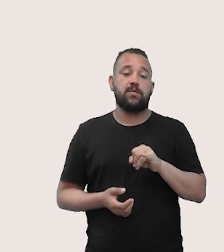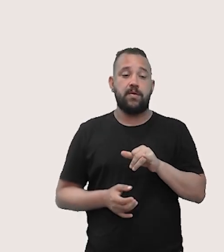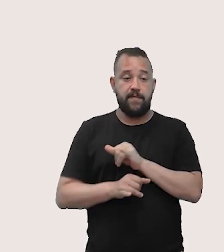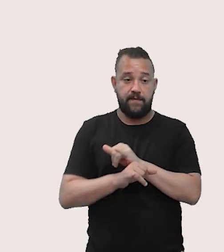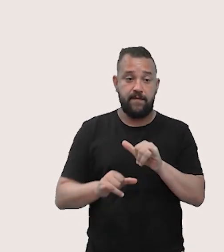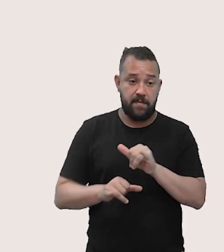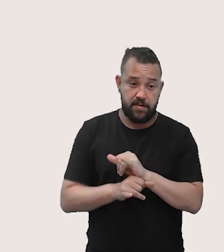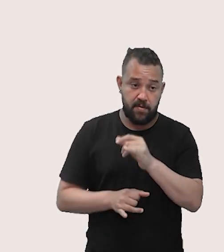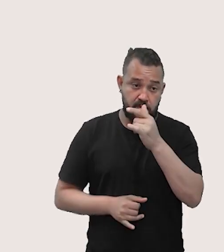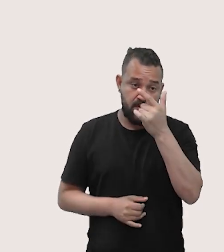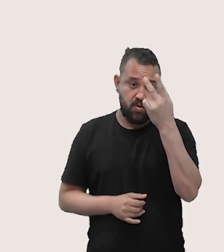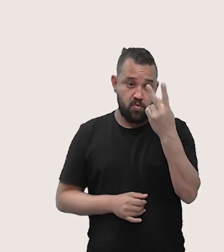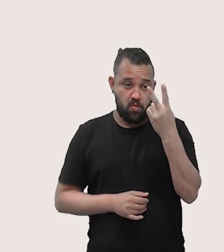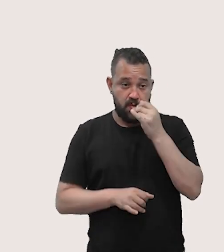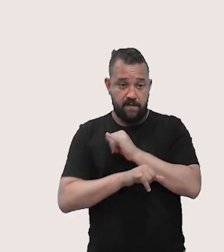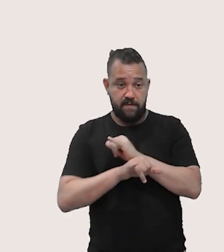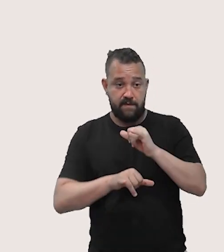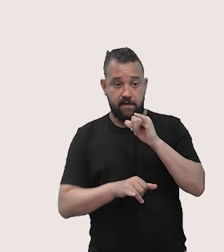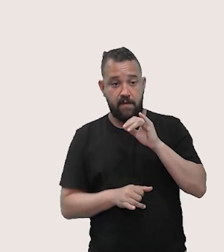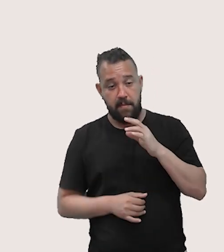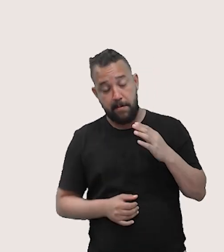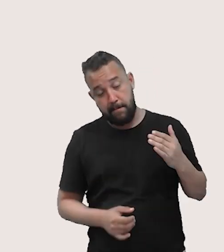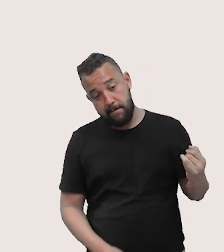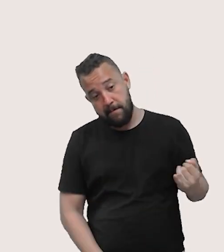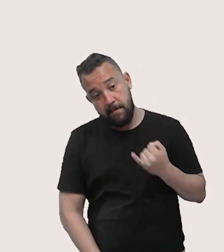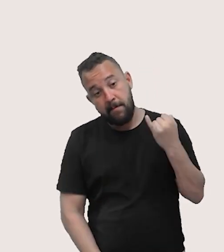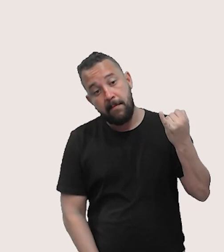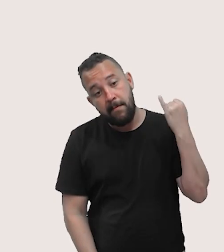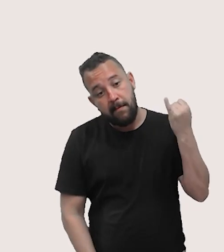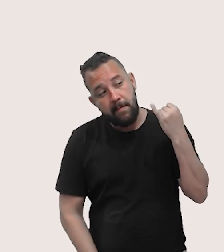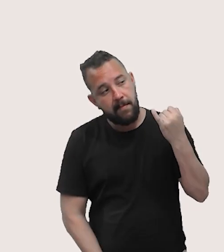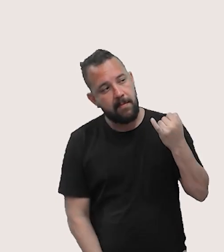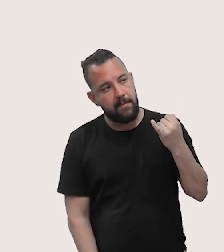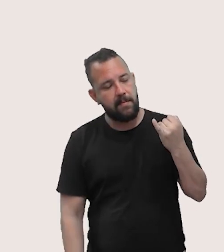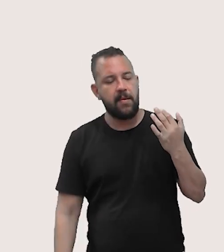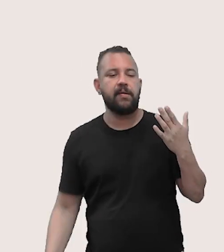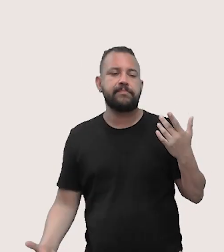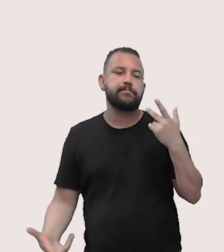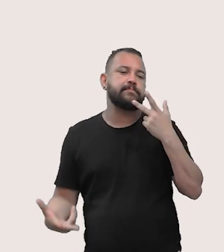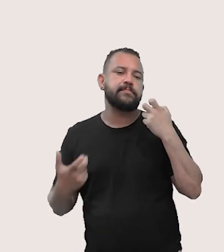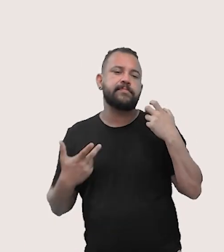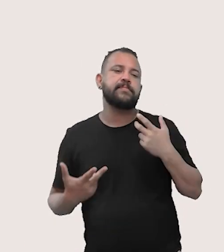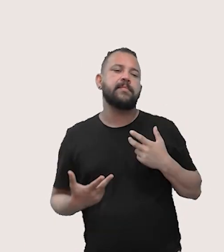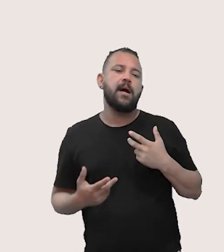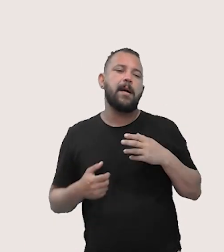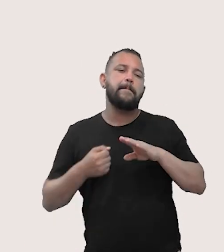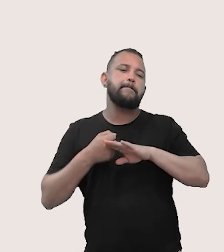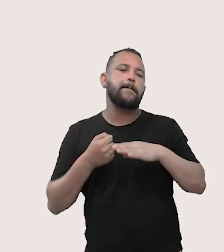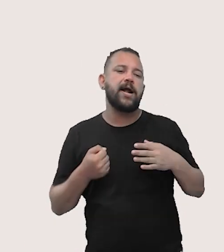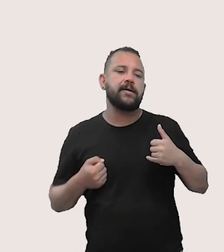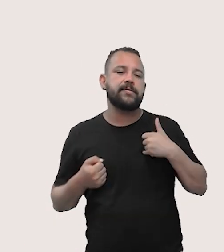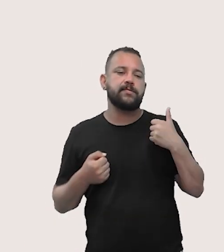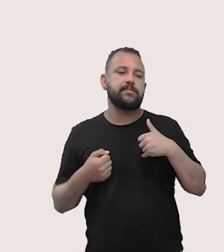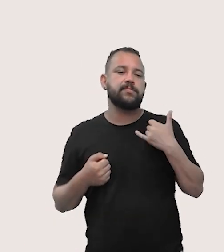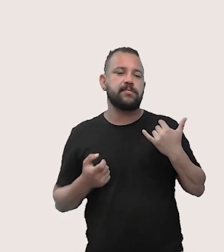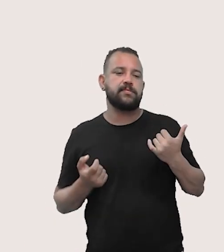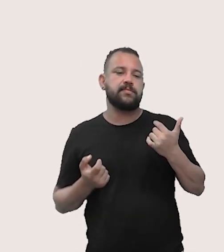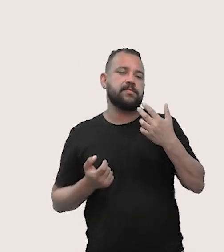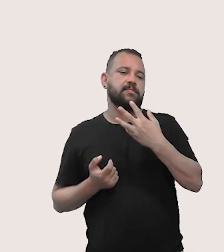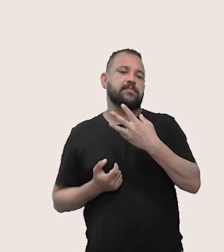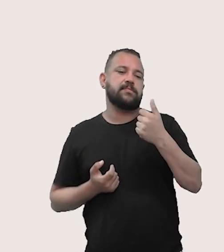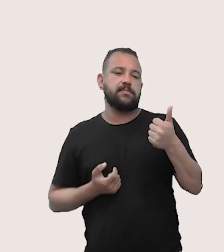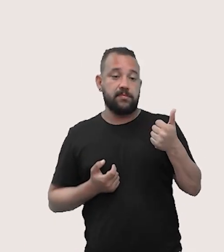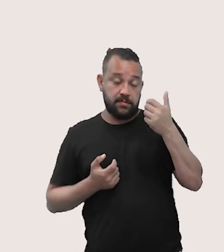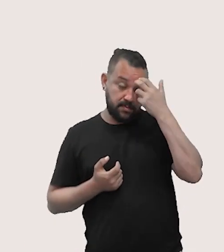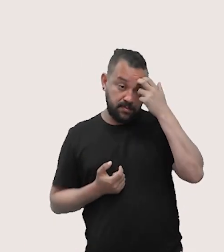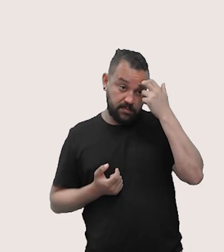até agora e tenho que criar um juízo de valor para a publicidade, observe, média de idade, 31,33 anos.